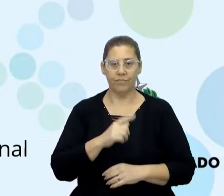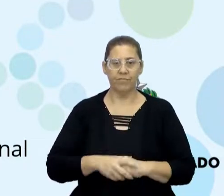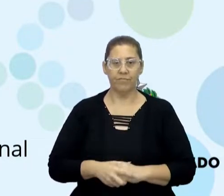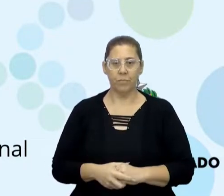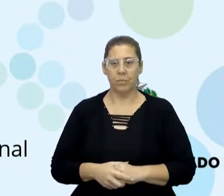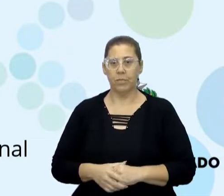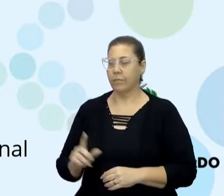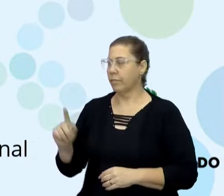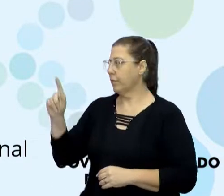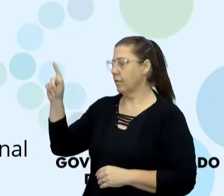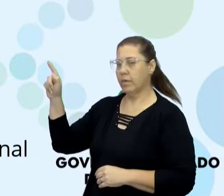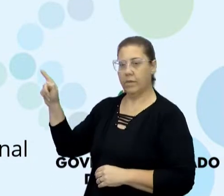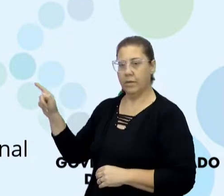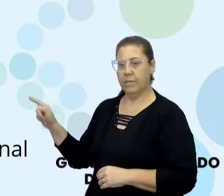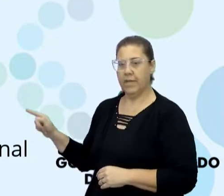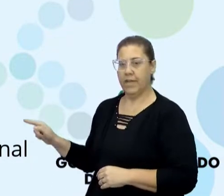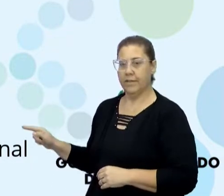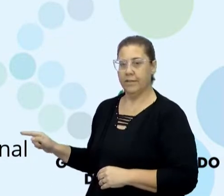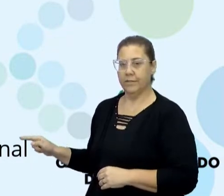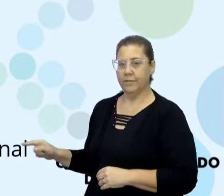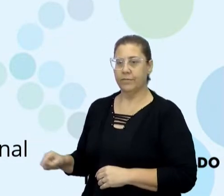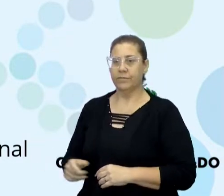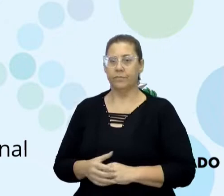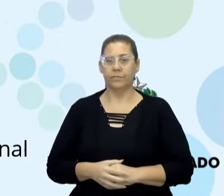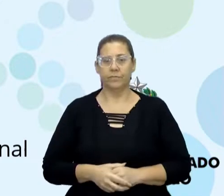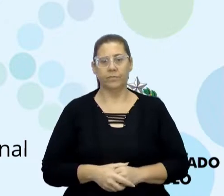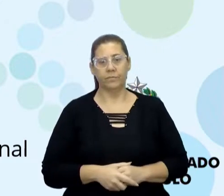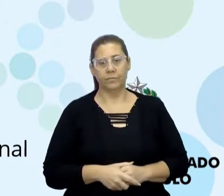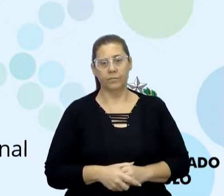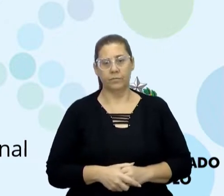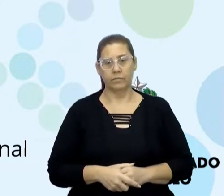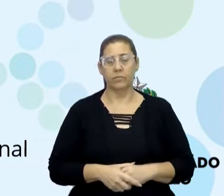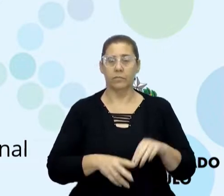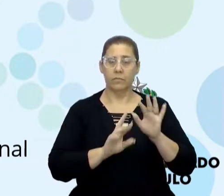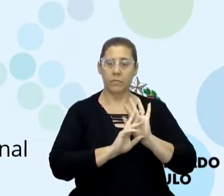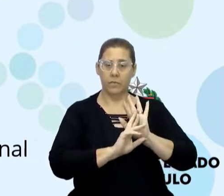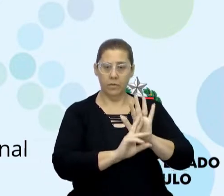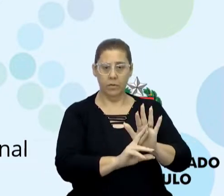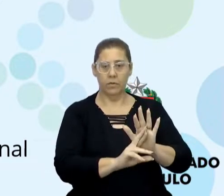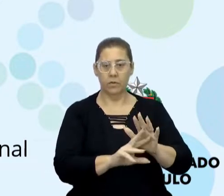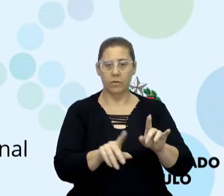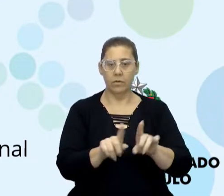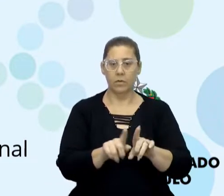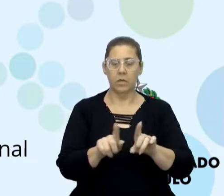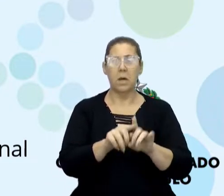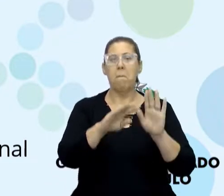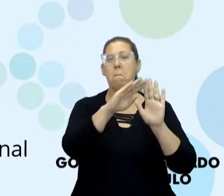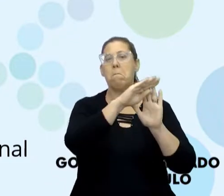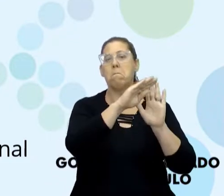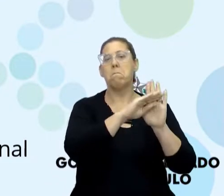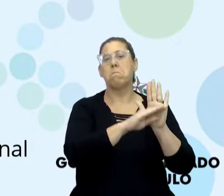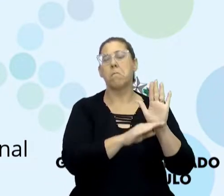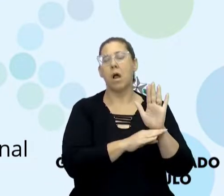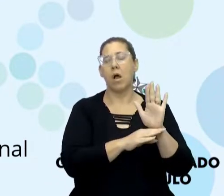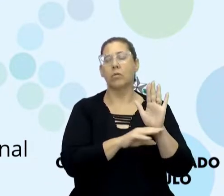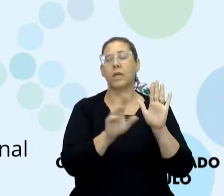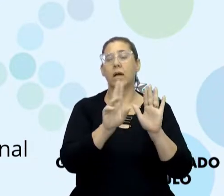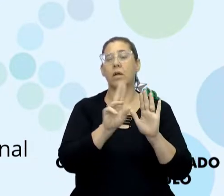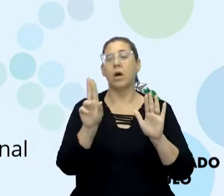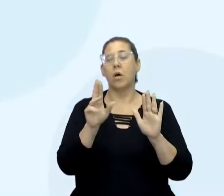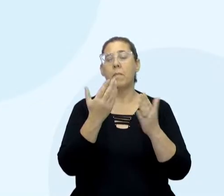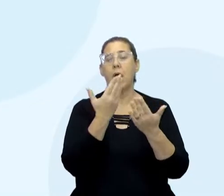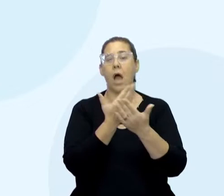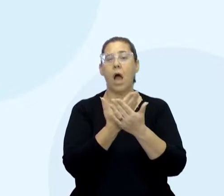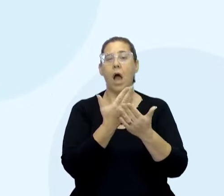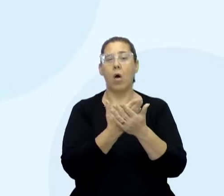6, Observatório da Imprensa Internacional, somos nós. Representatividade e pautas é o nome da aula de hoje do